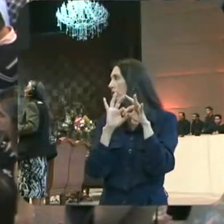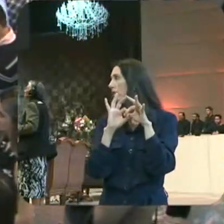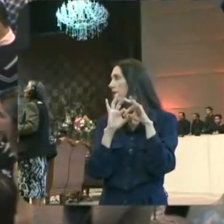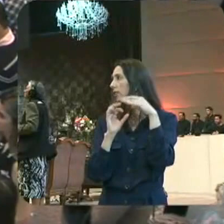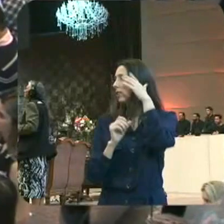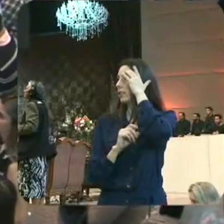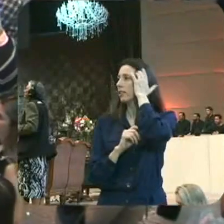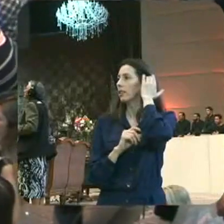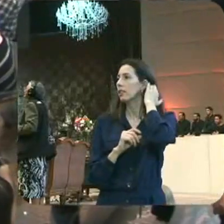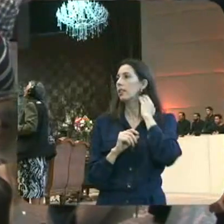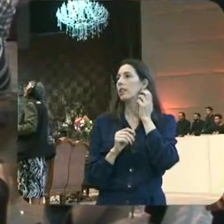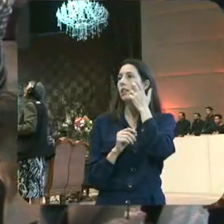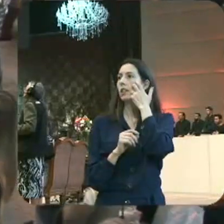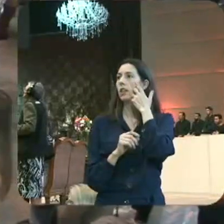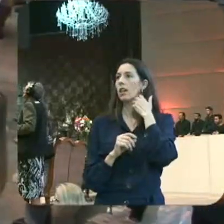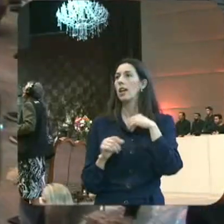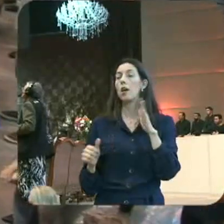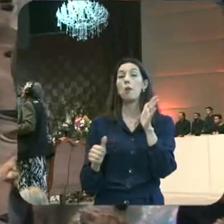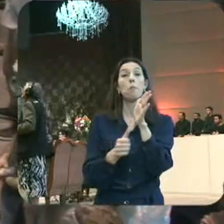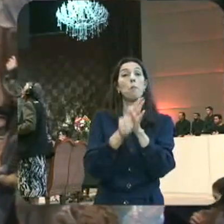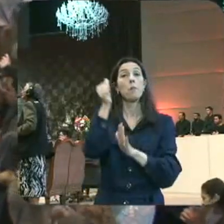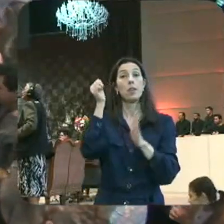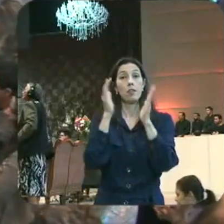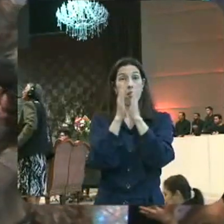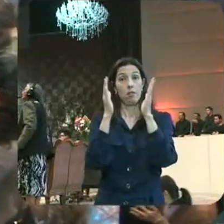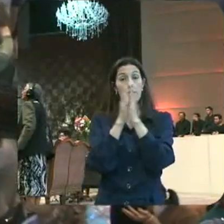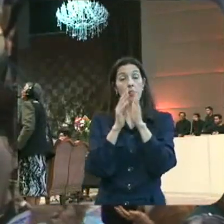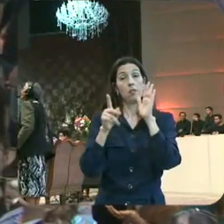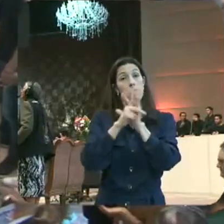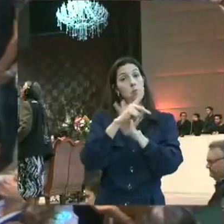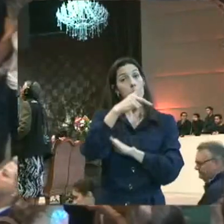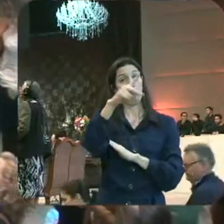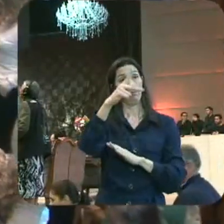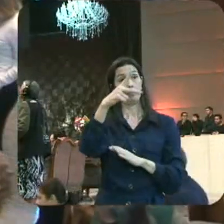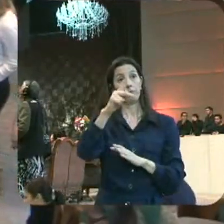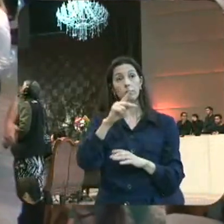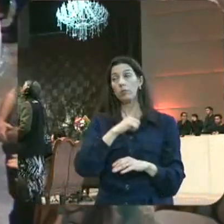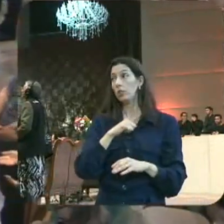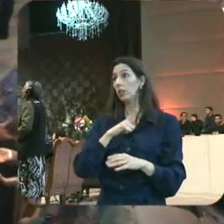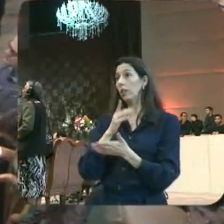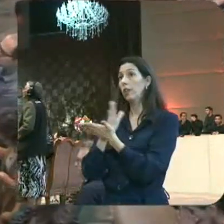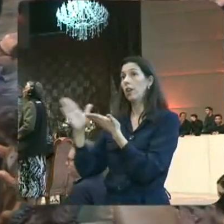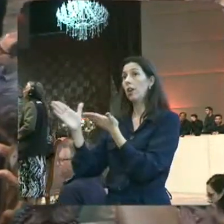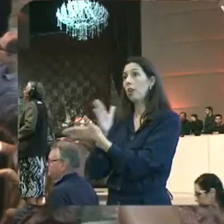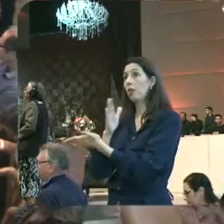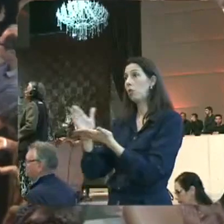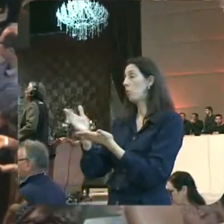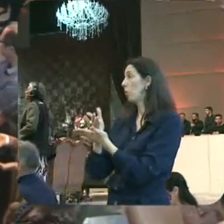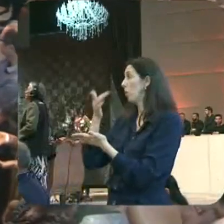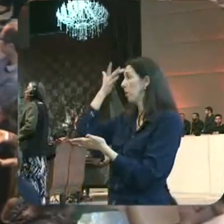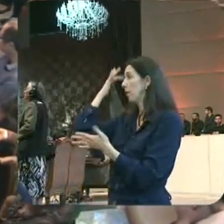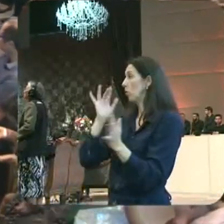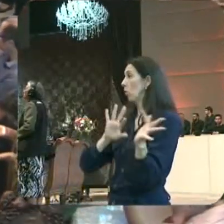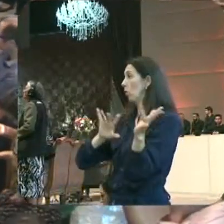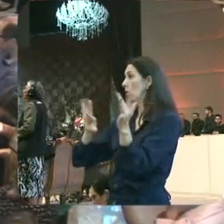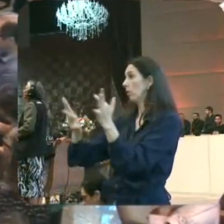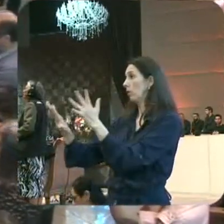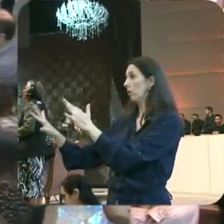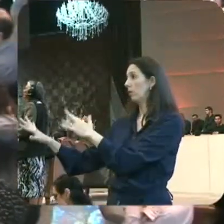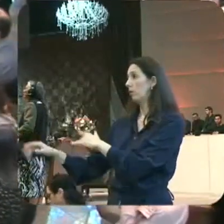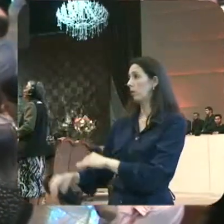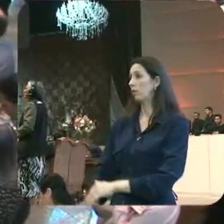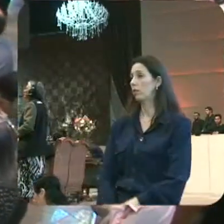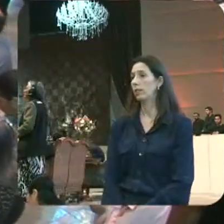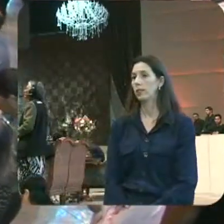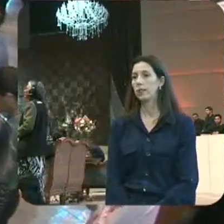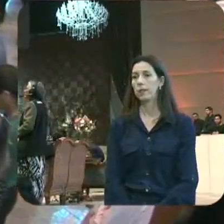Então a primeira oração é tua, querido, tá? Tem algumas pessoas chegando, vem para cá, venha, isso.